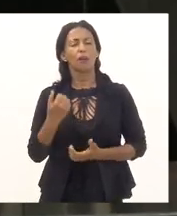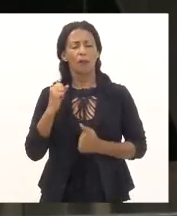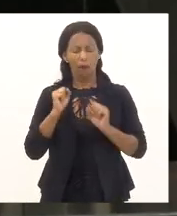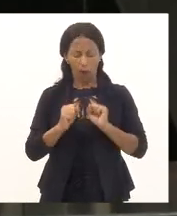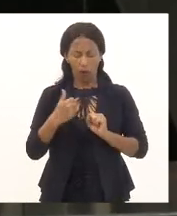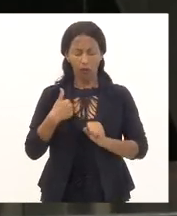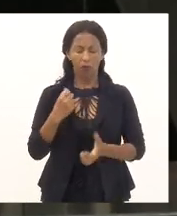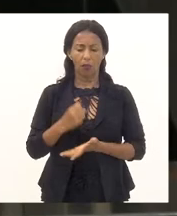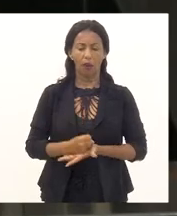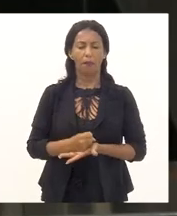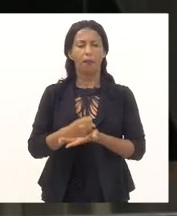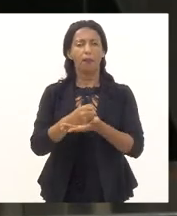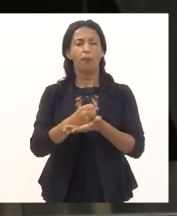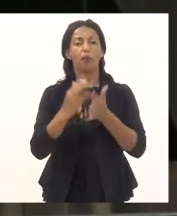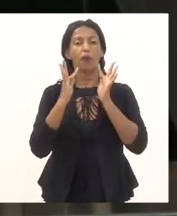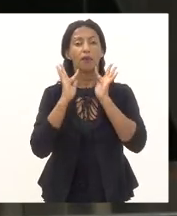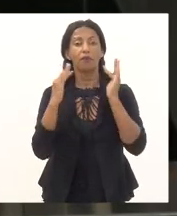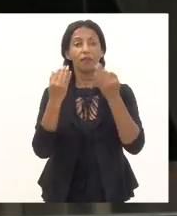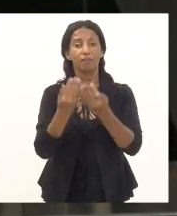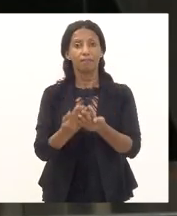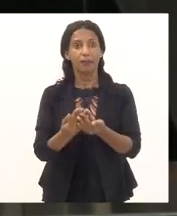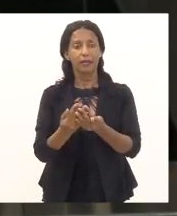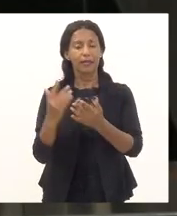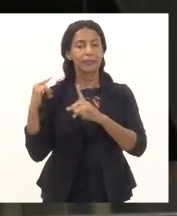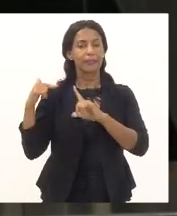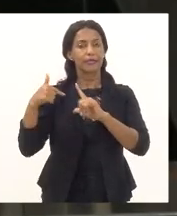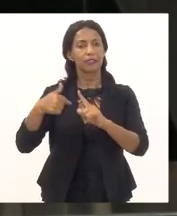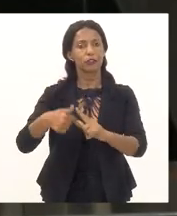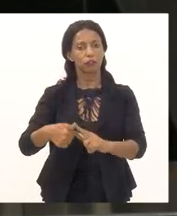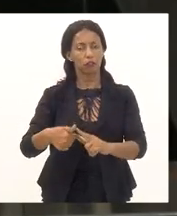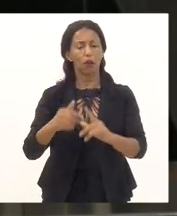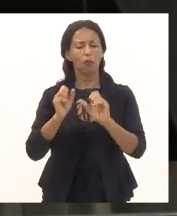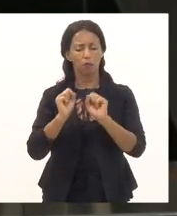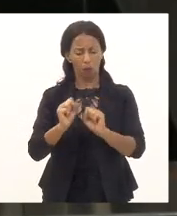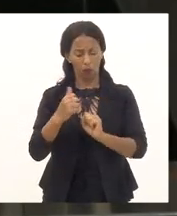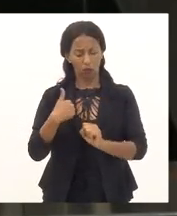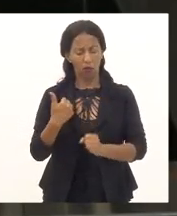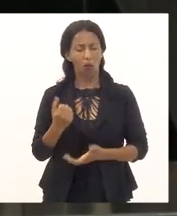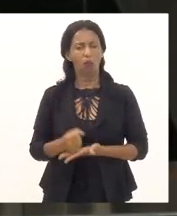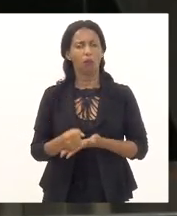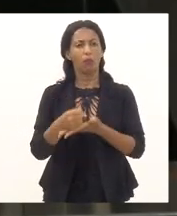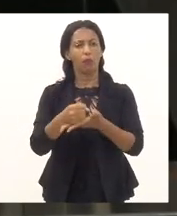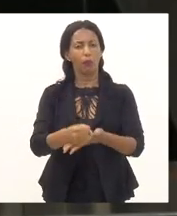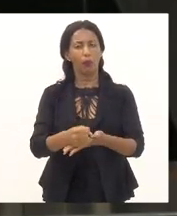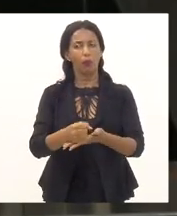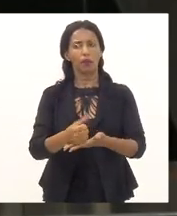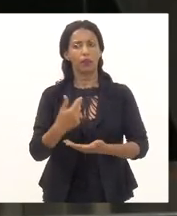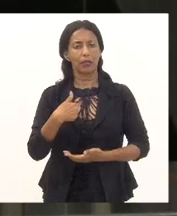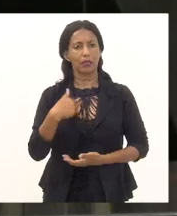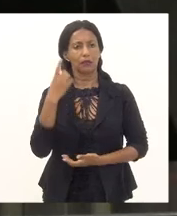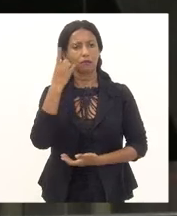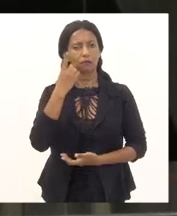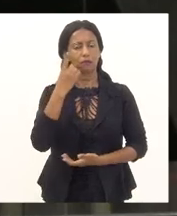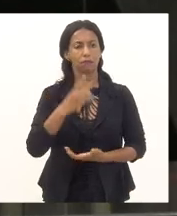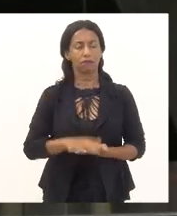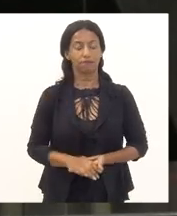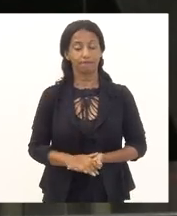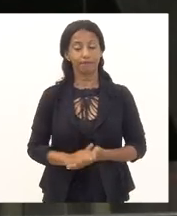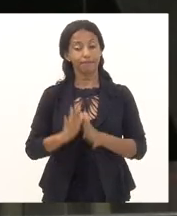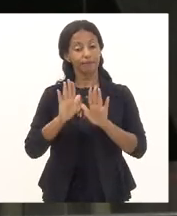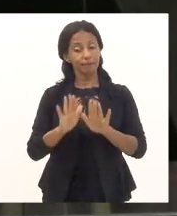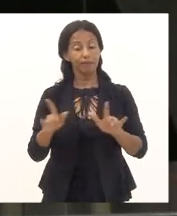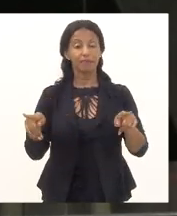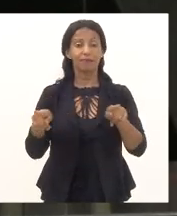apoio. A família tradicional pode contar com o apoio desta deputada. Mas também,